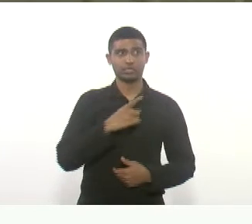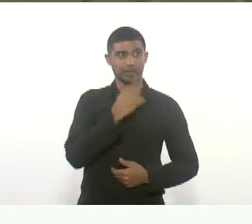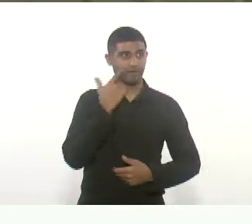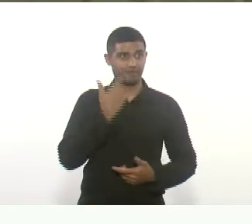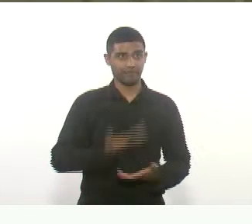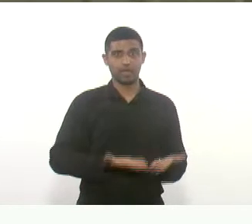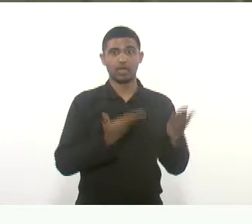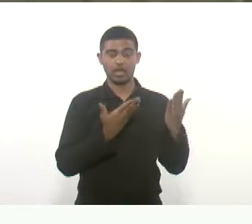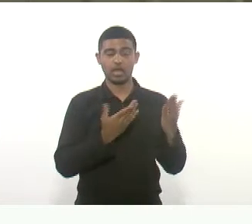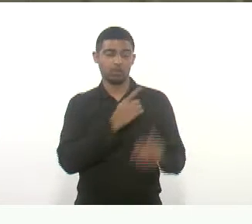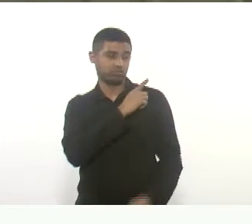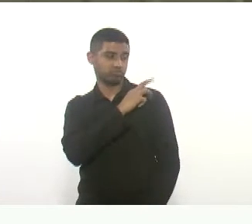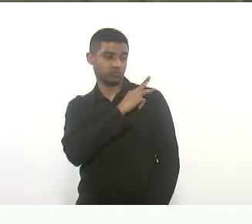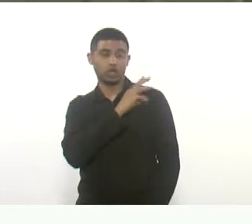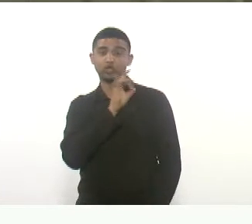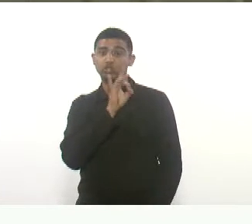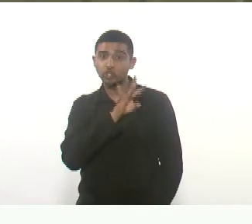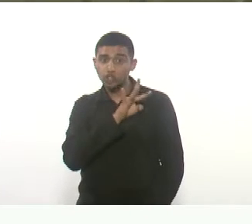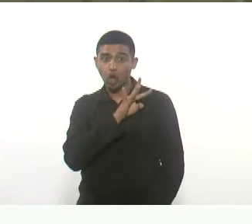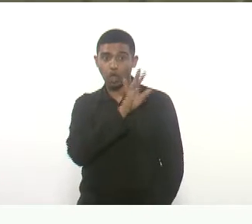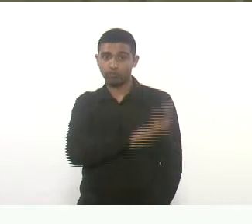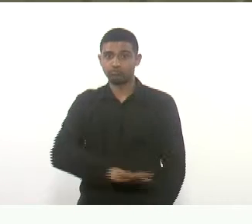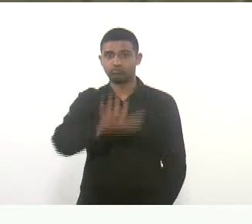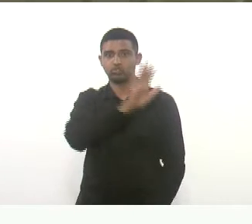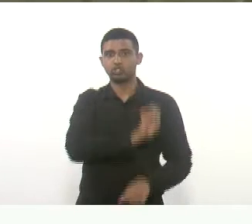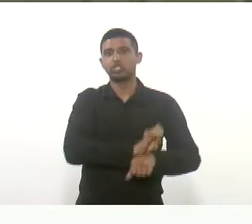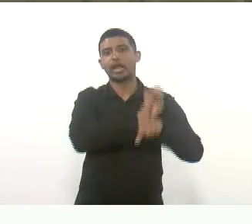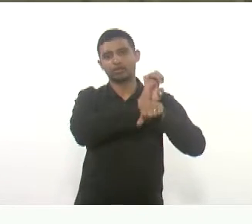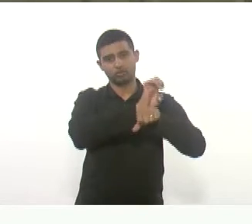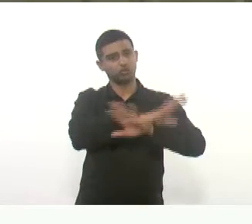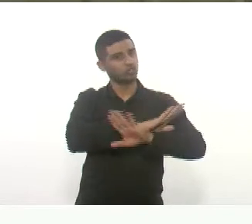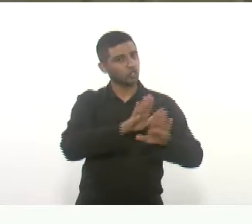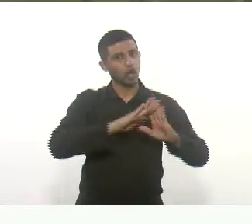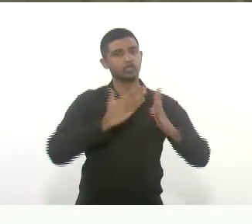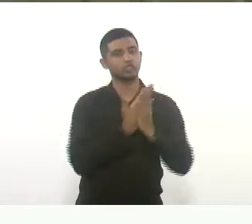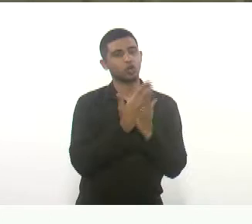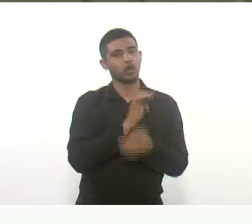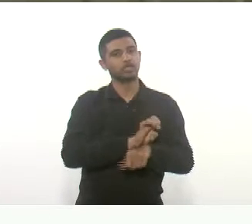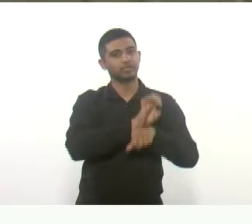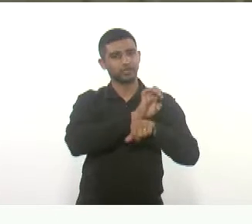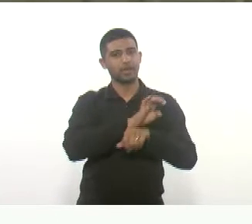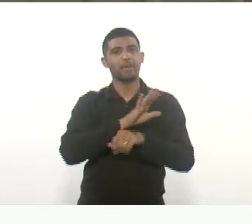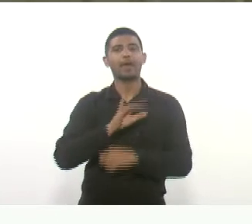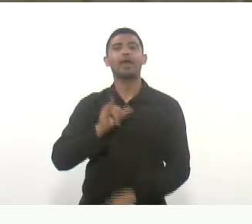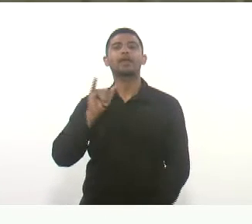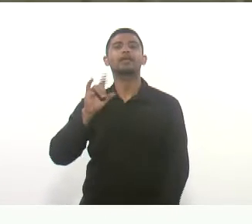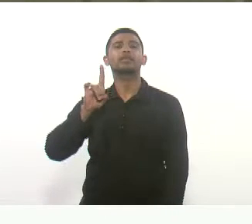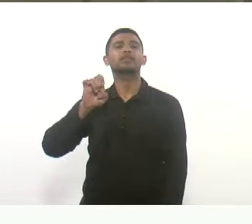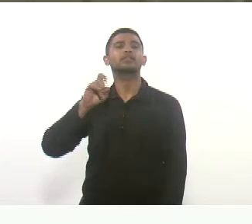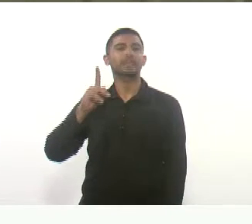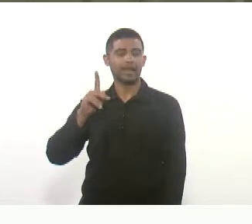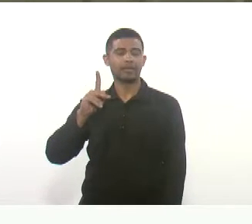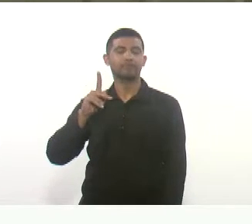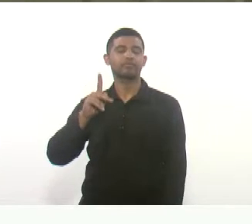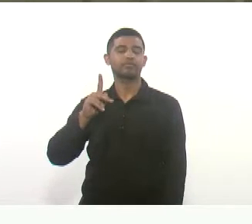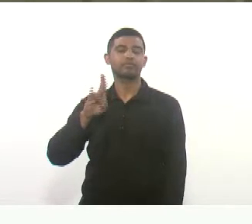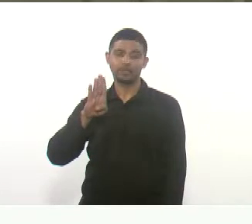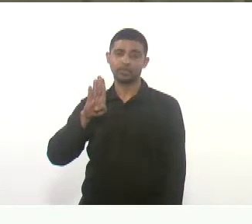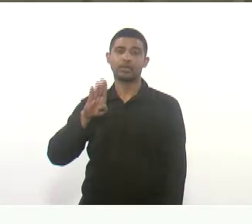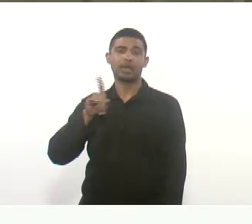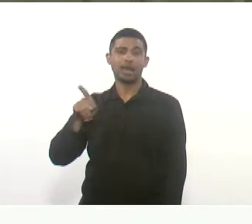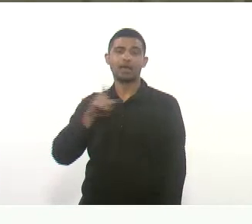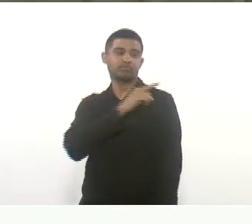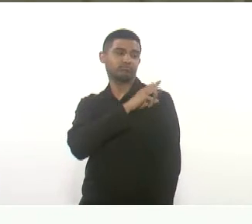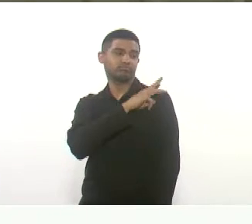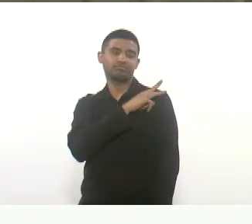aqui, como é ensino médio, é só rede estadual, tá? E o IDEB do ensino médio é positiva, mas é pequena,